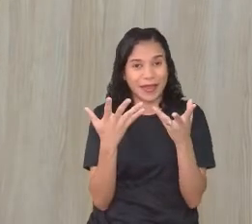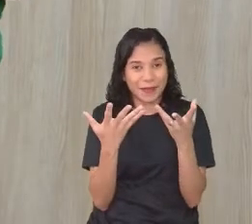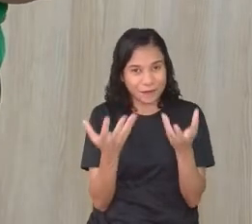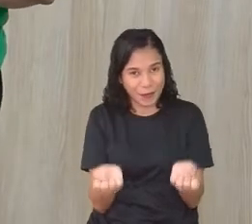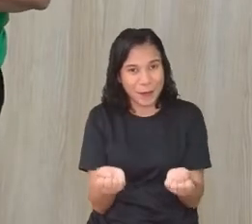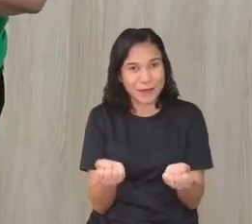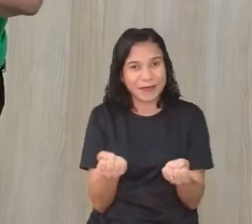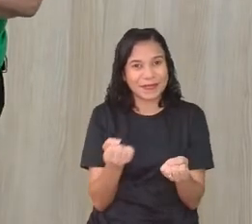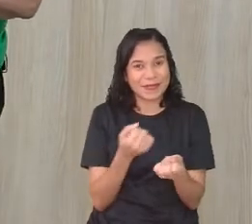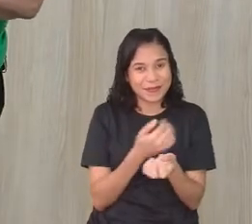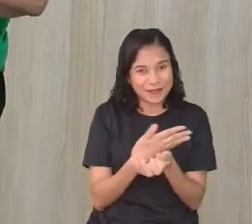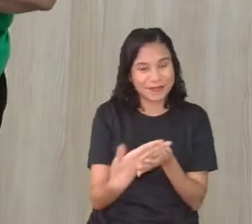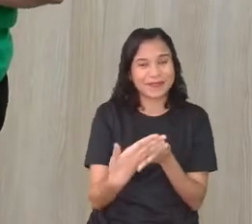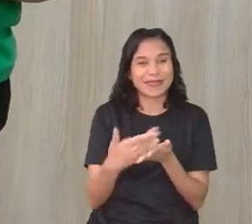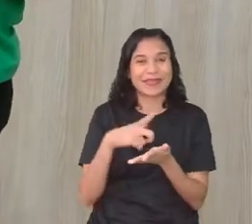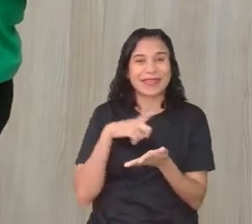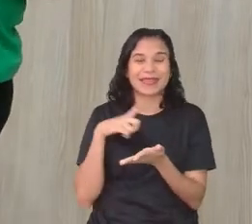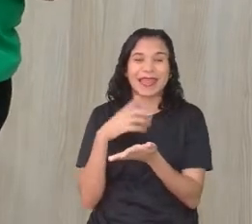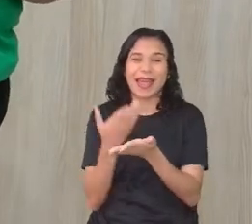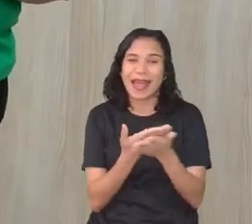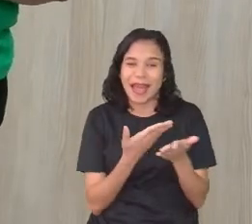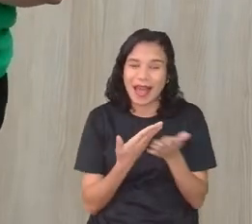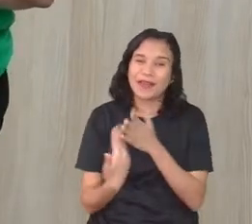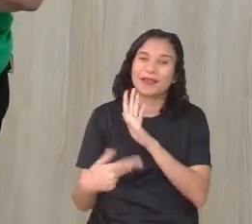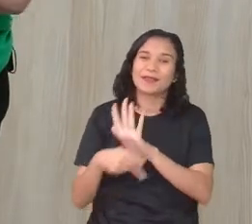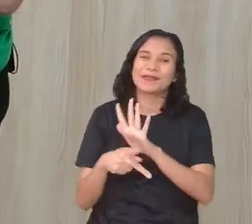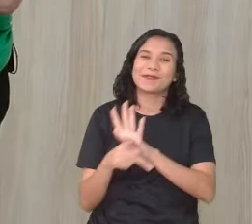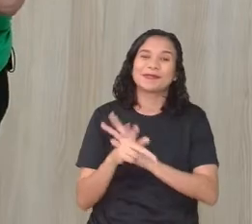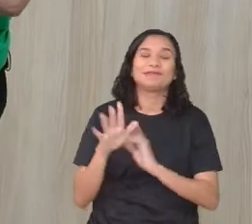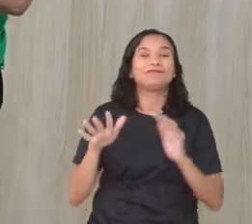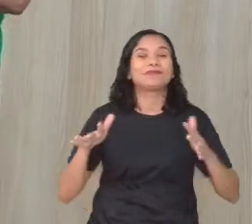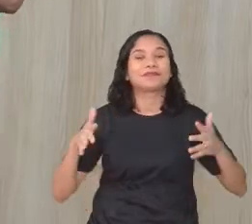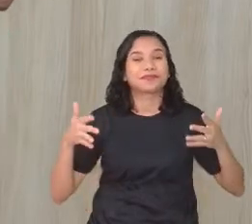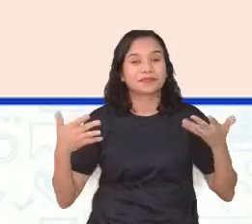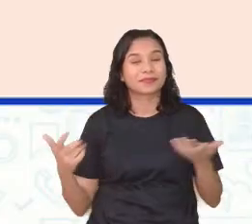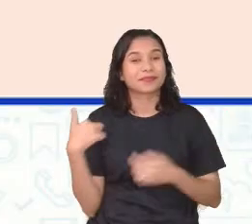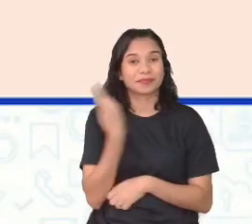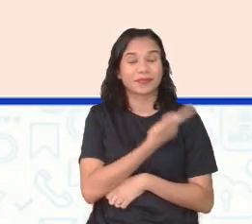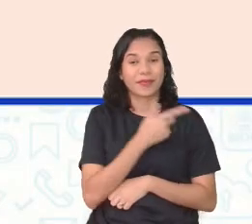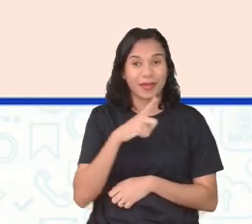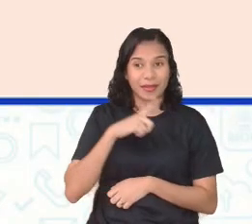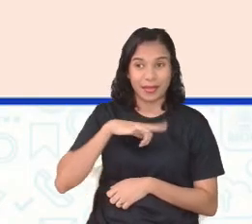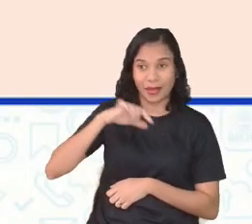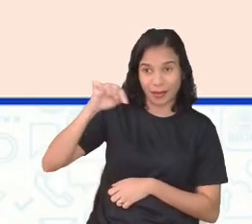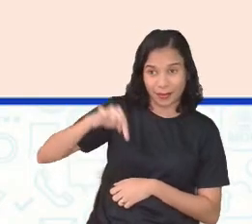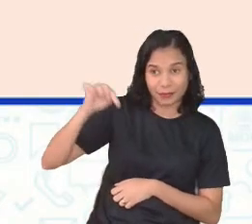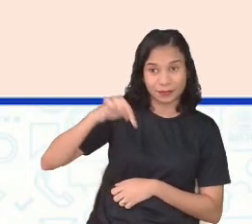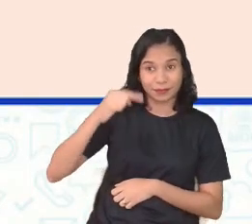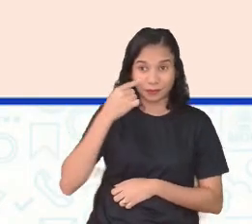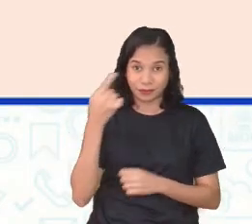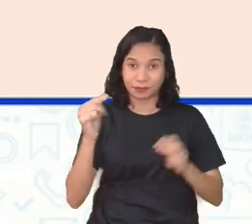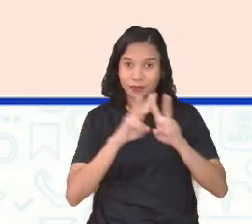vamos lá a mais uma aula. Então nós temos aqui uma